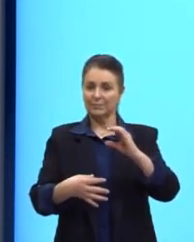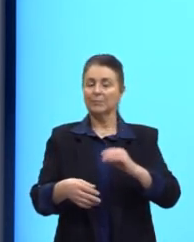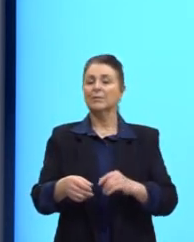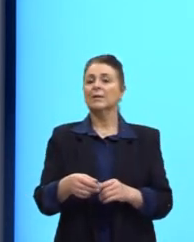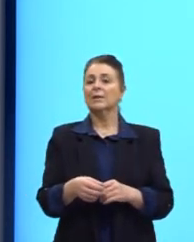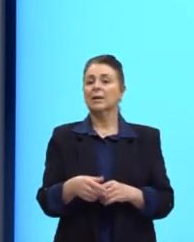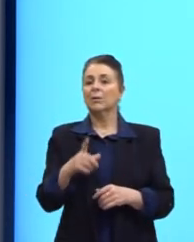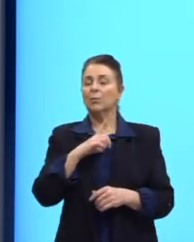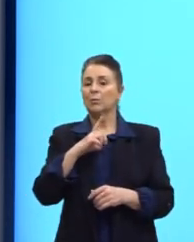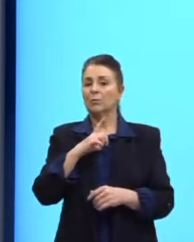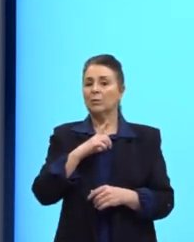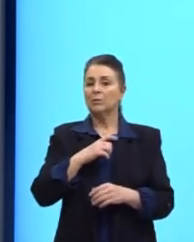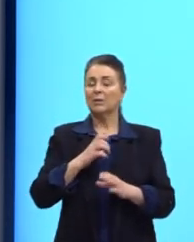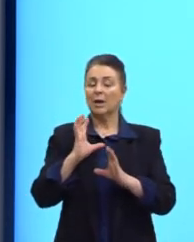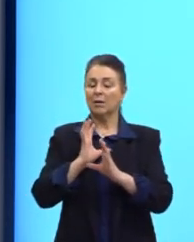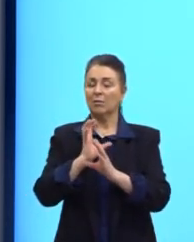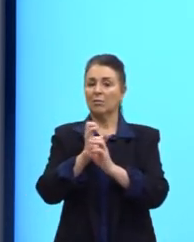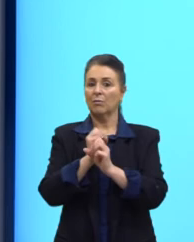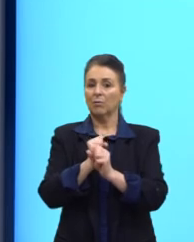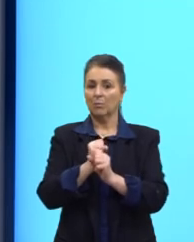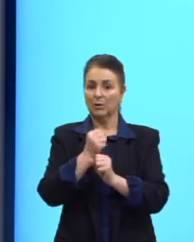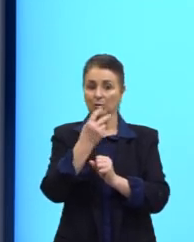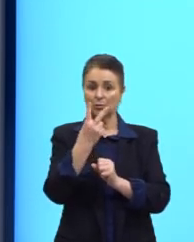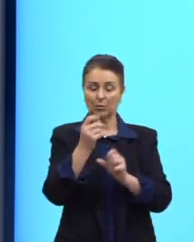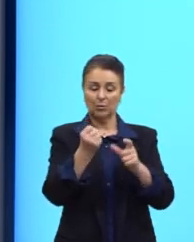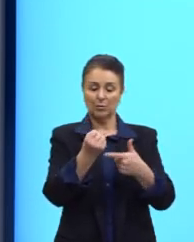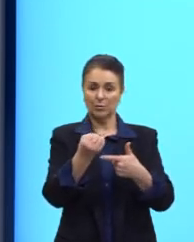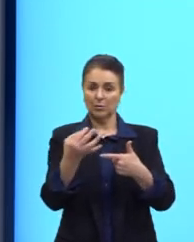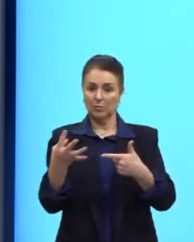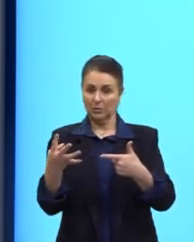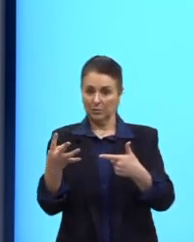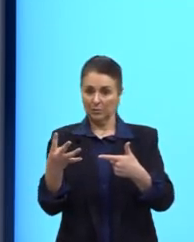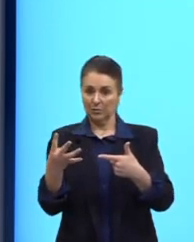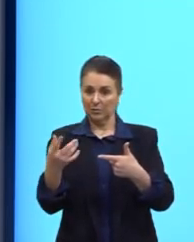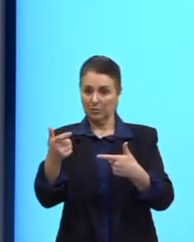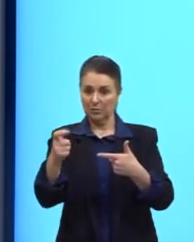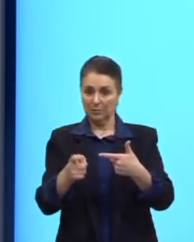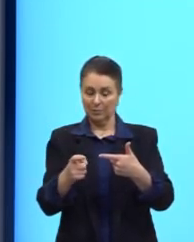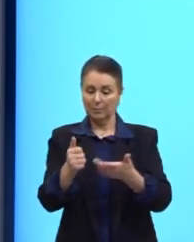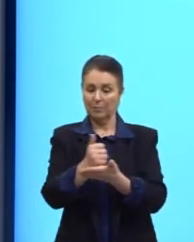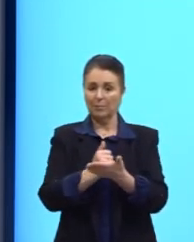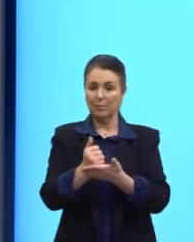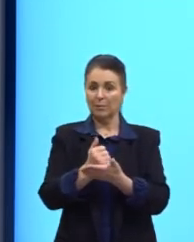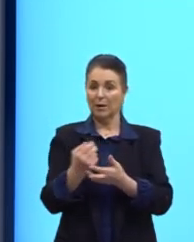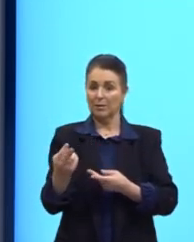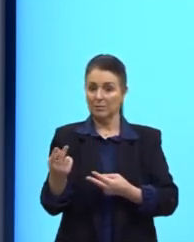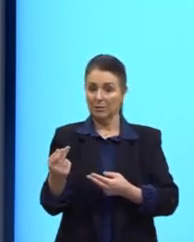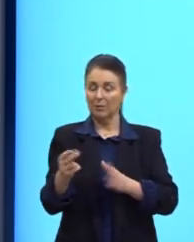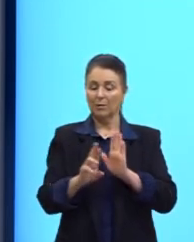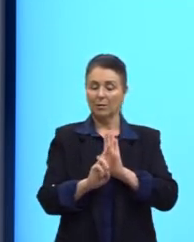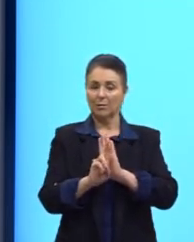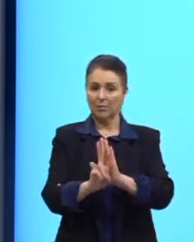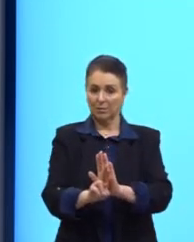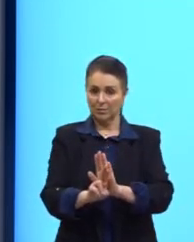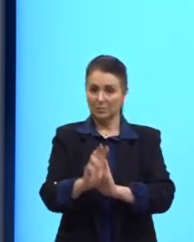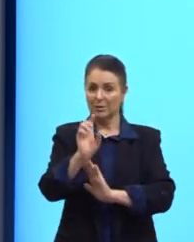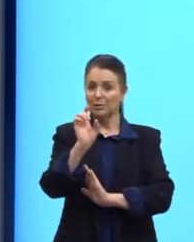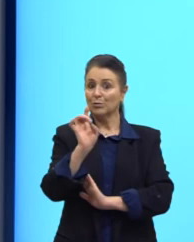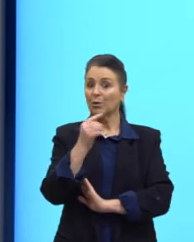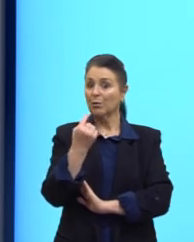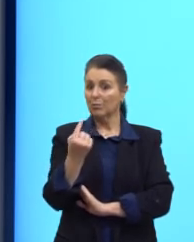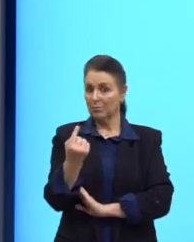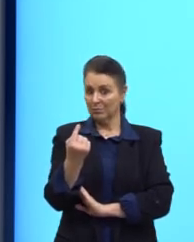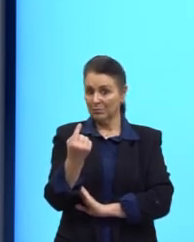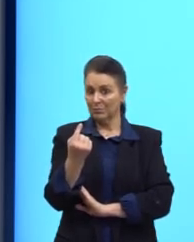quando nós temos a soma de dois logaritmos de mesma base nós podemos representar apenas um